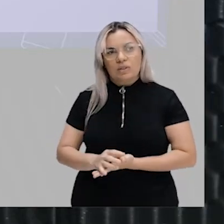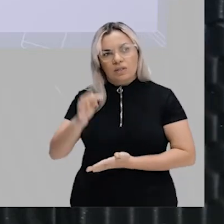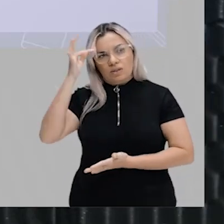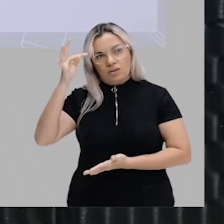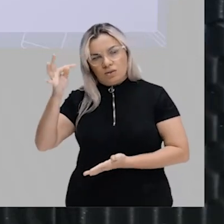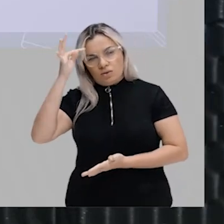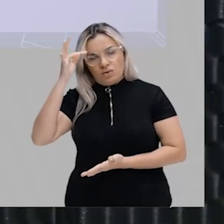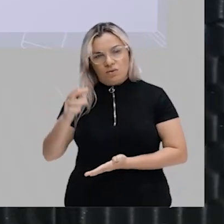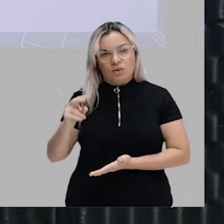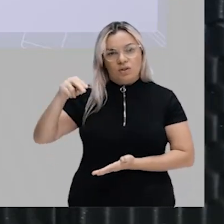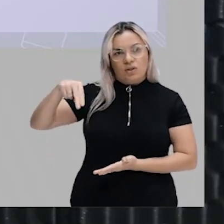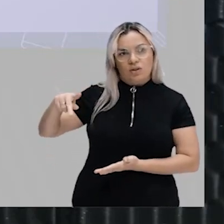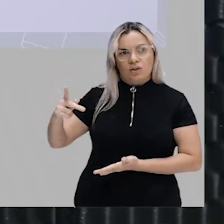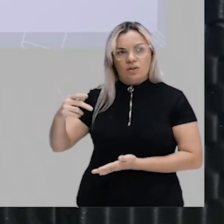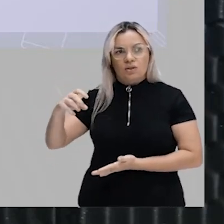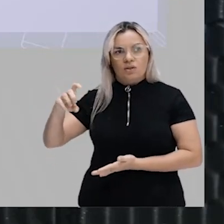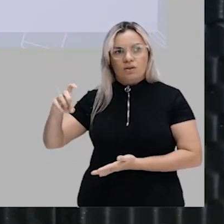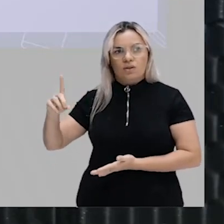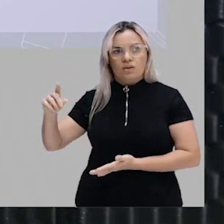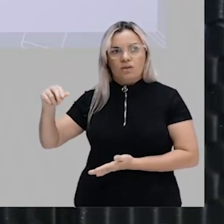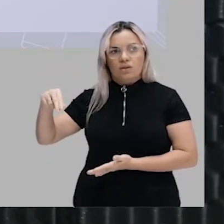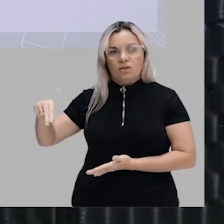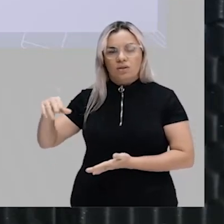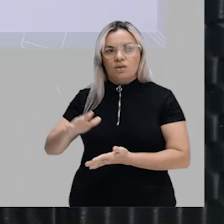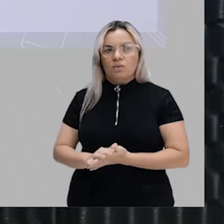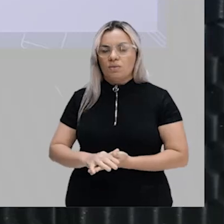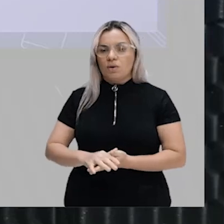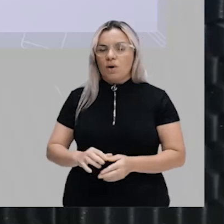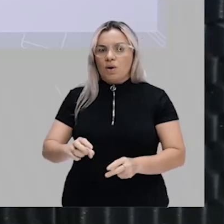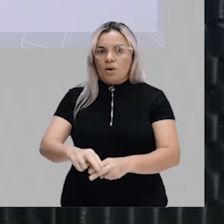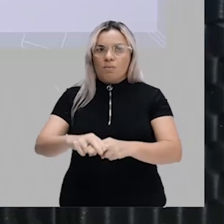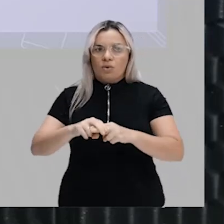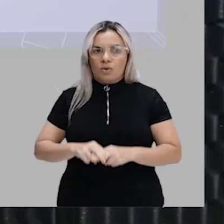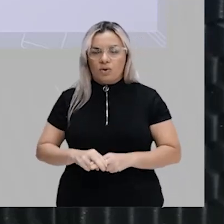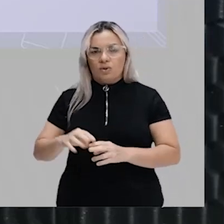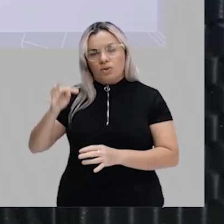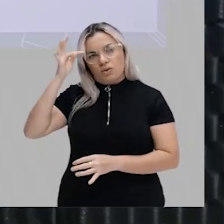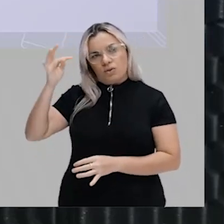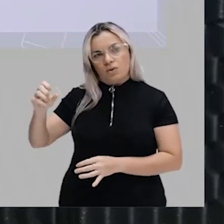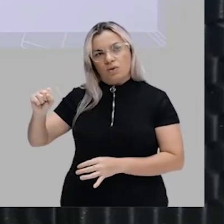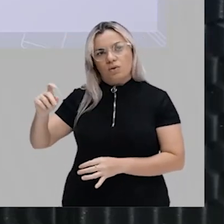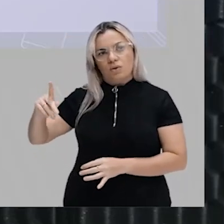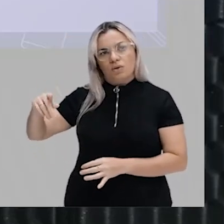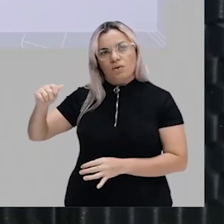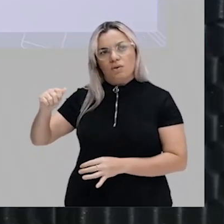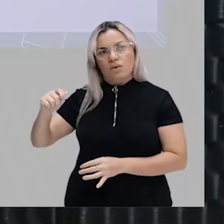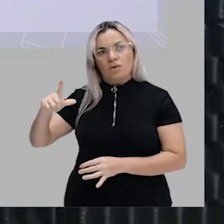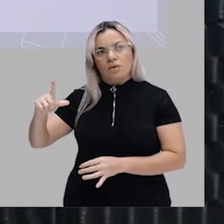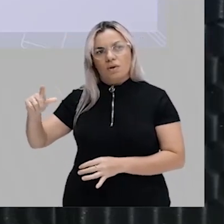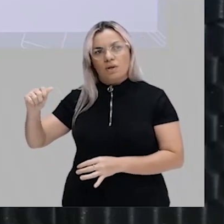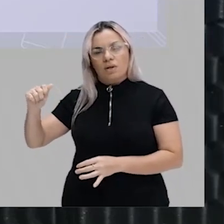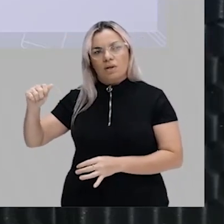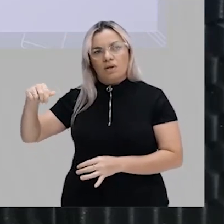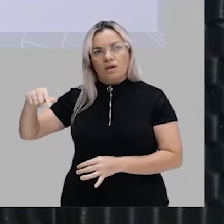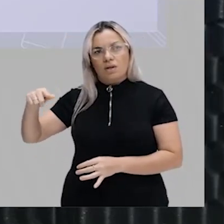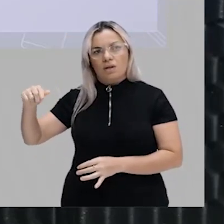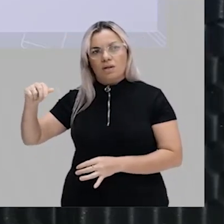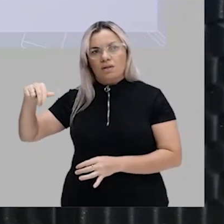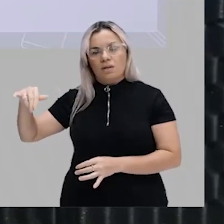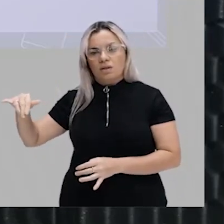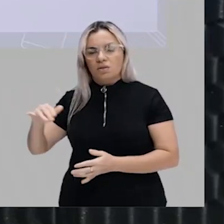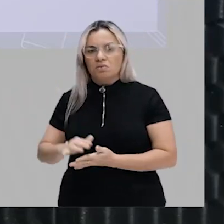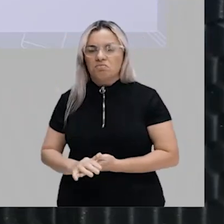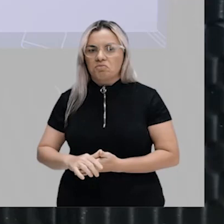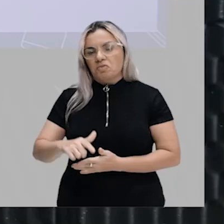Spallanzani, ele não tinha argumentos para defender-se contra essa fala do Needham. Então, ficou por isso